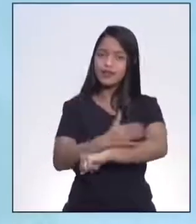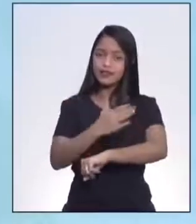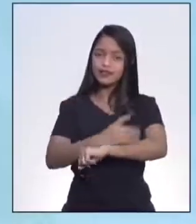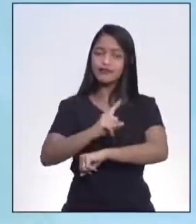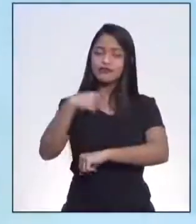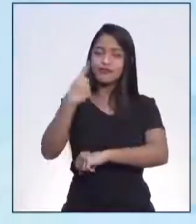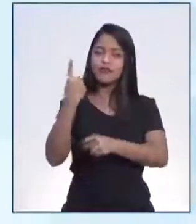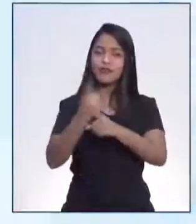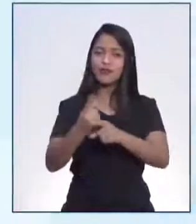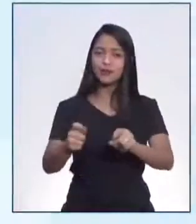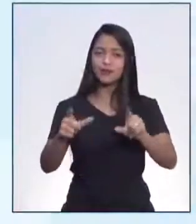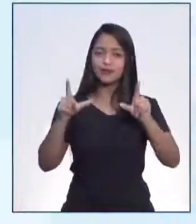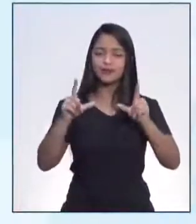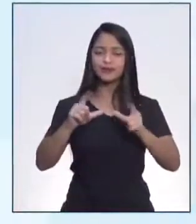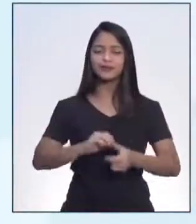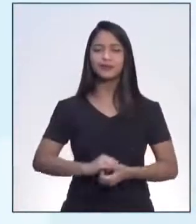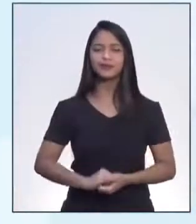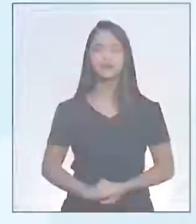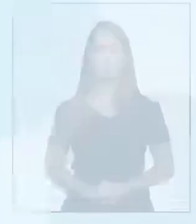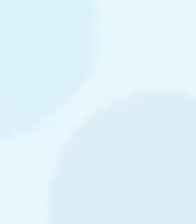you later, te vejo daqui a pouco.